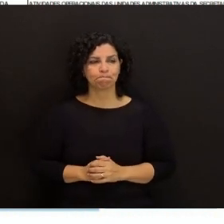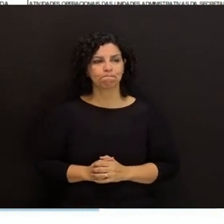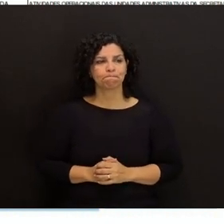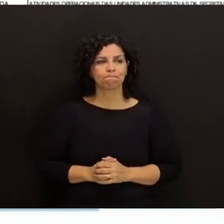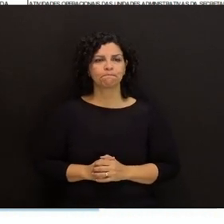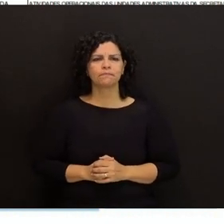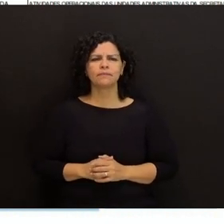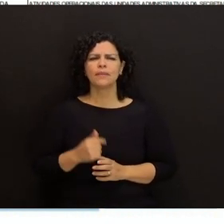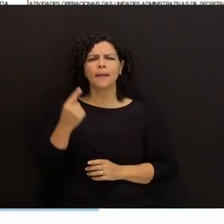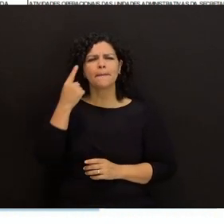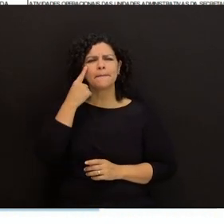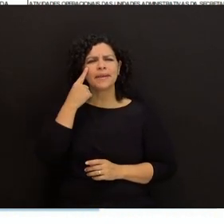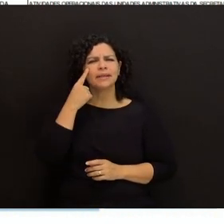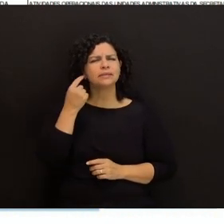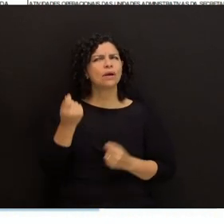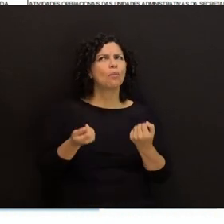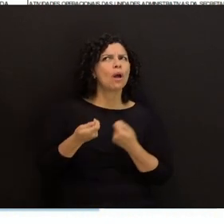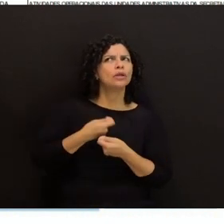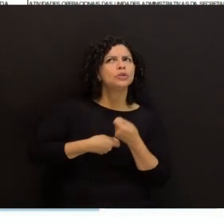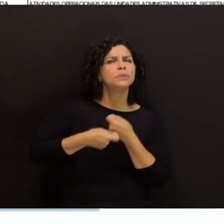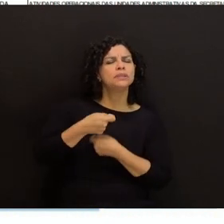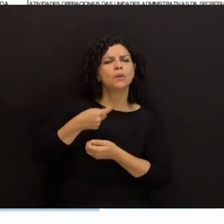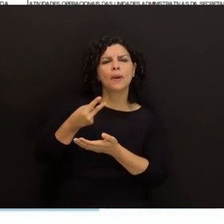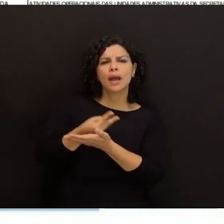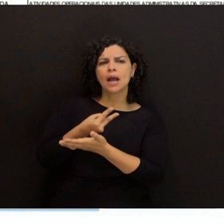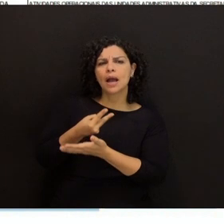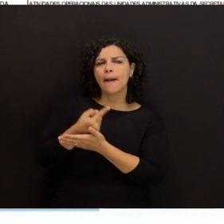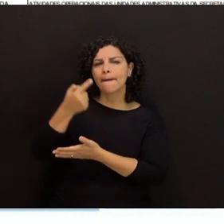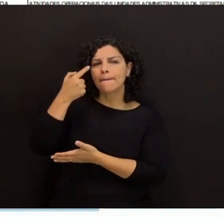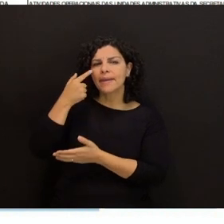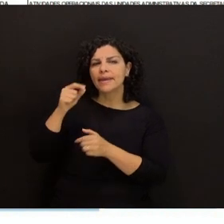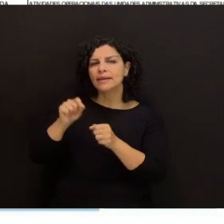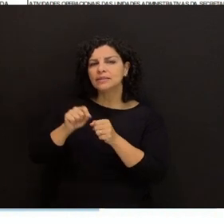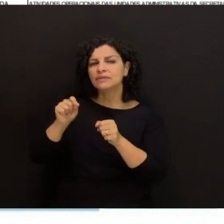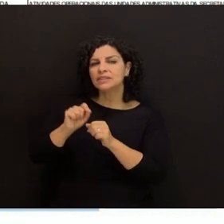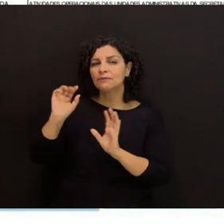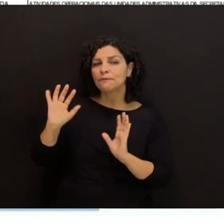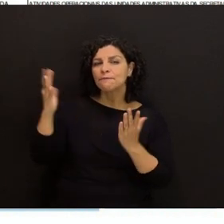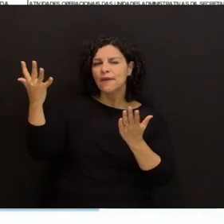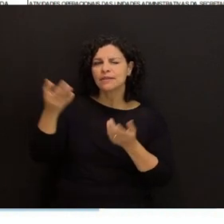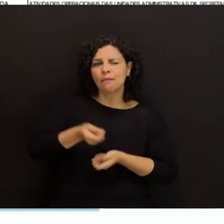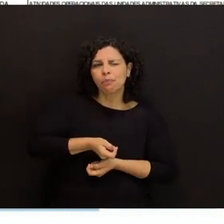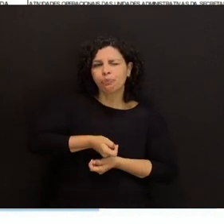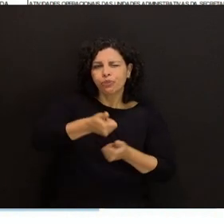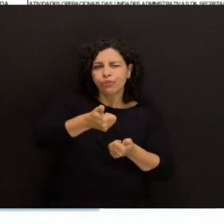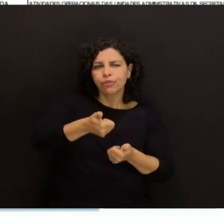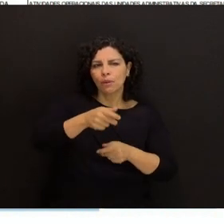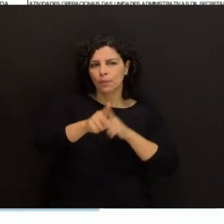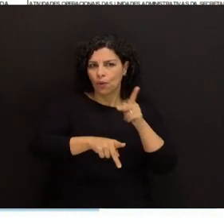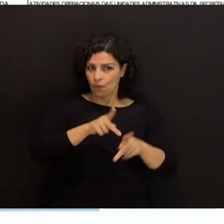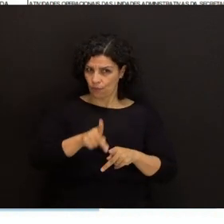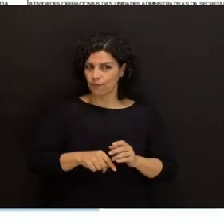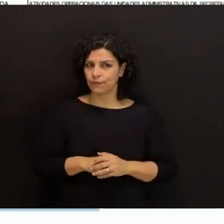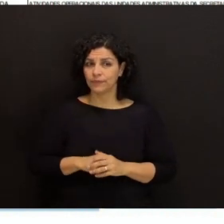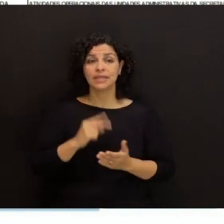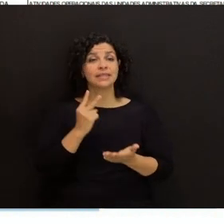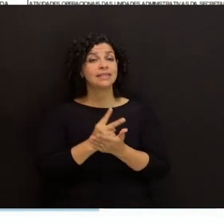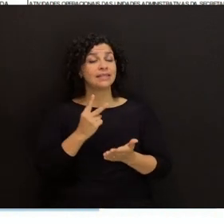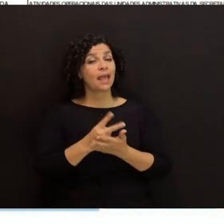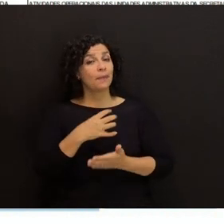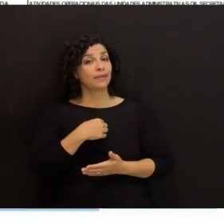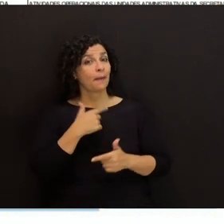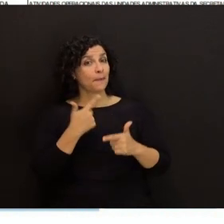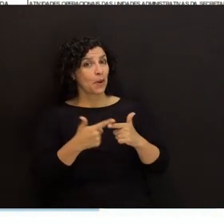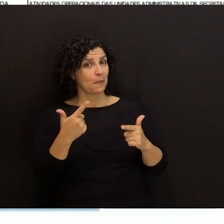administrar mal daí se pensa em fazer festa para enganar o povo Então sempre que nós temos uma situação